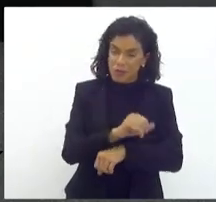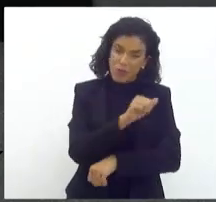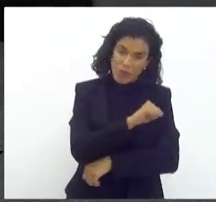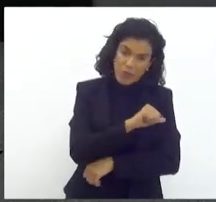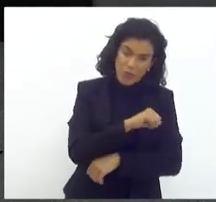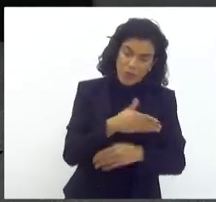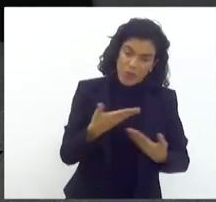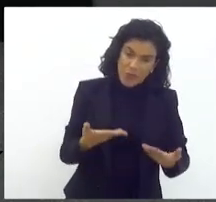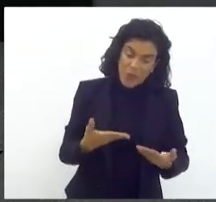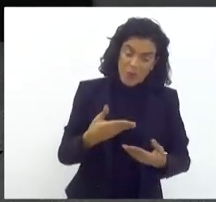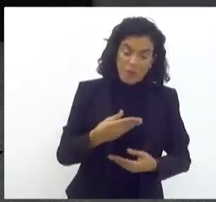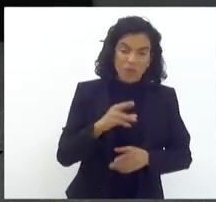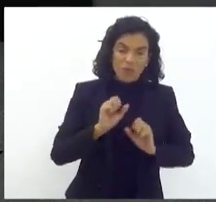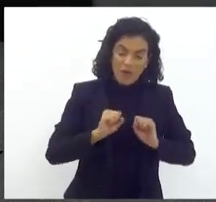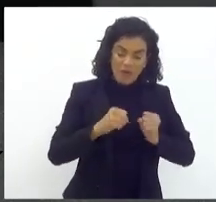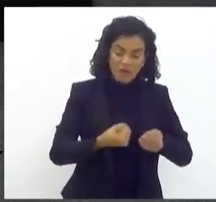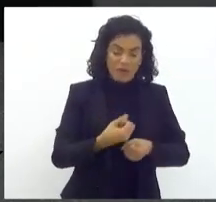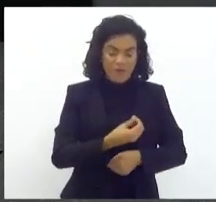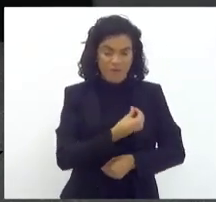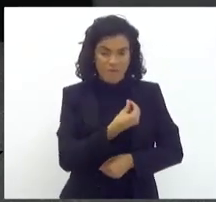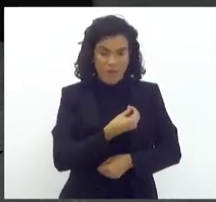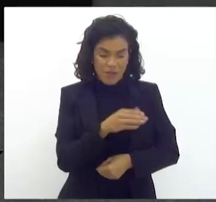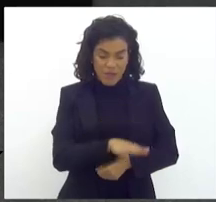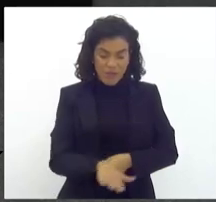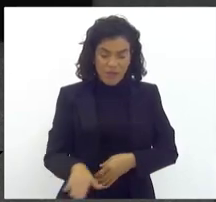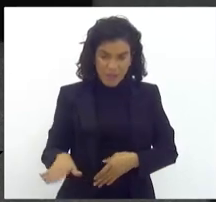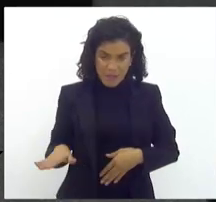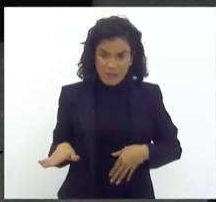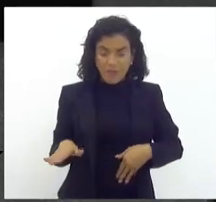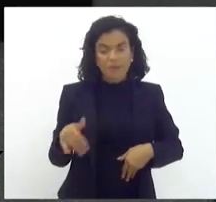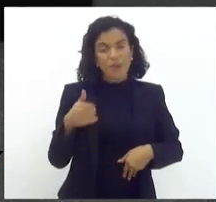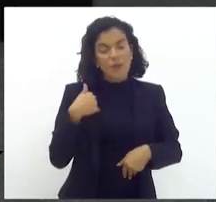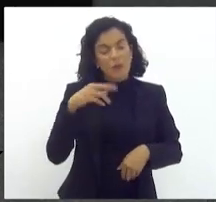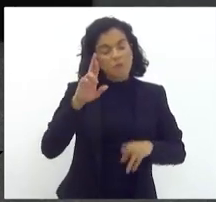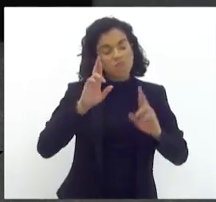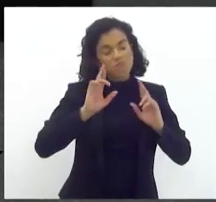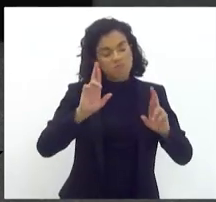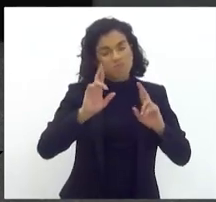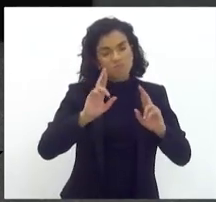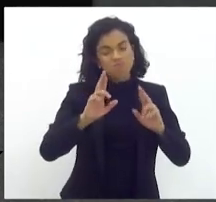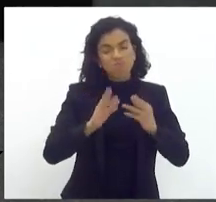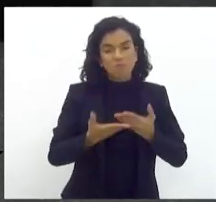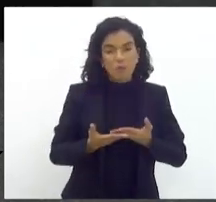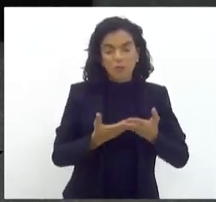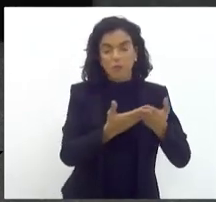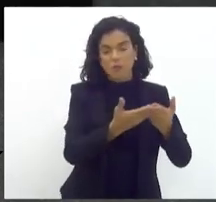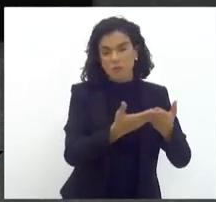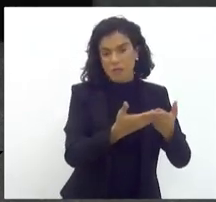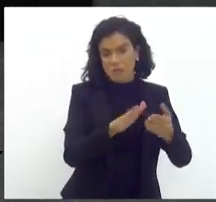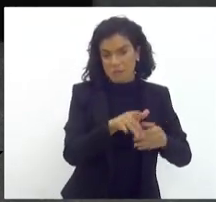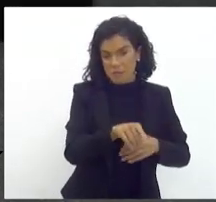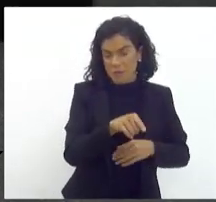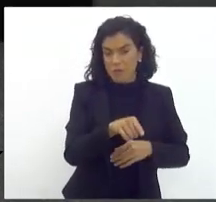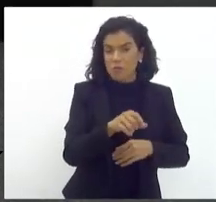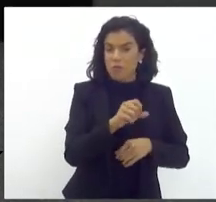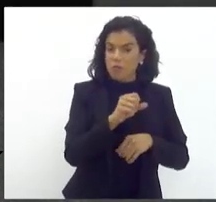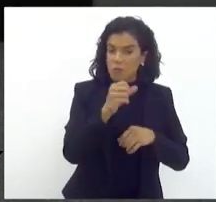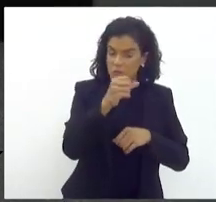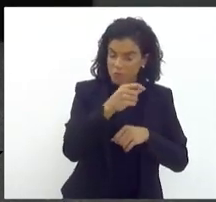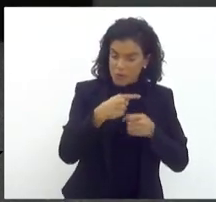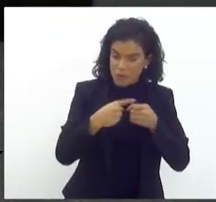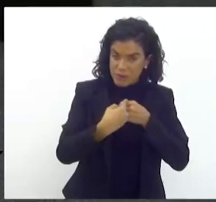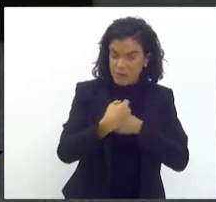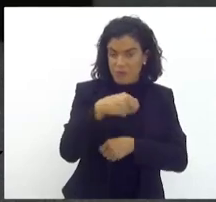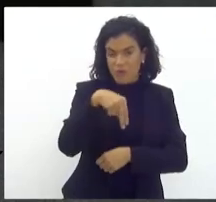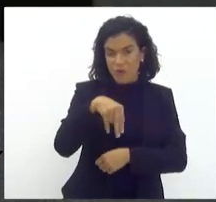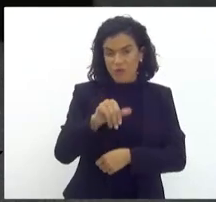pela vida das nossas crianças eu espero que essa indicação de UPA pediátrica no município de Nova Iguaçu agora